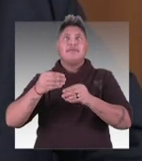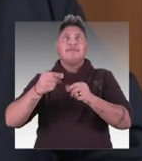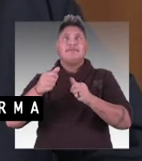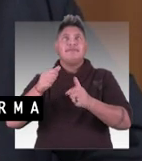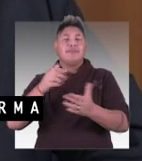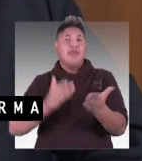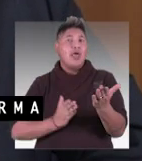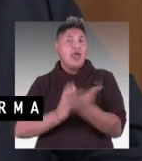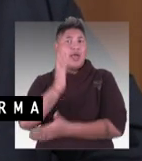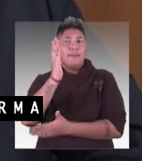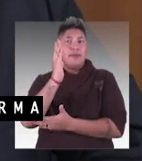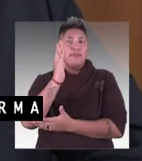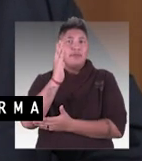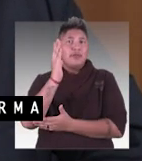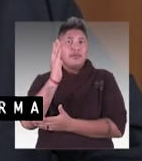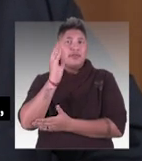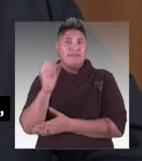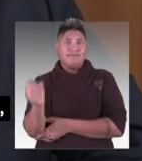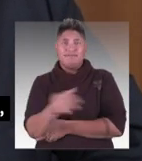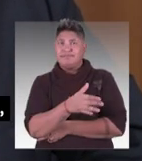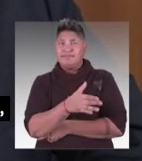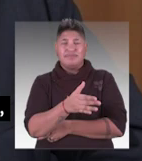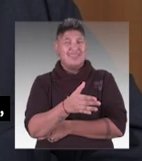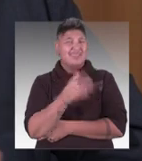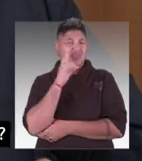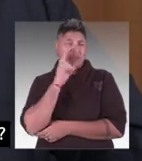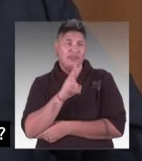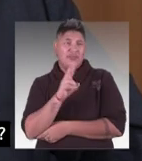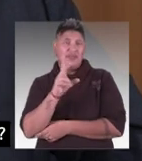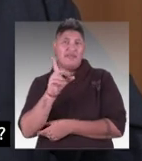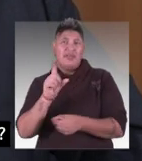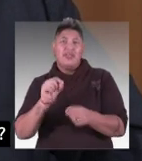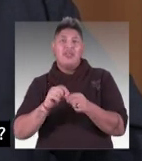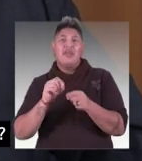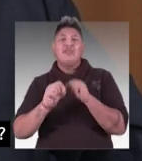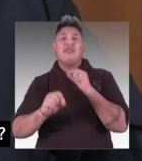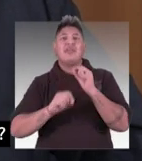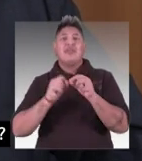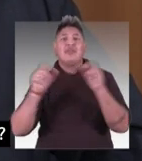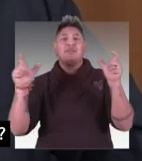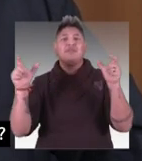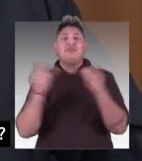a aprovação da reforma trabalhista, e o que nós vimos, na verdade, foi o aumento do desemprego.